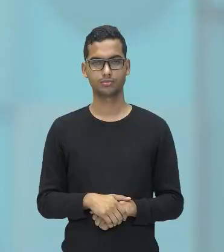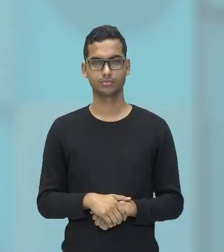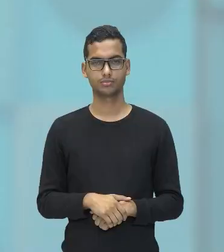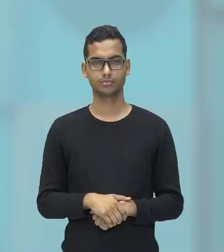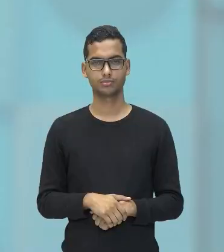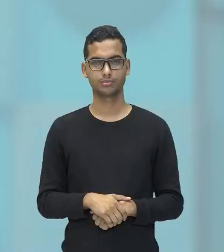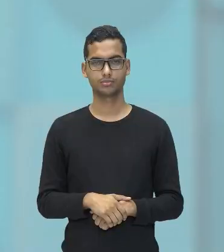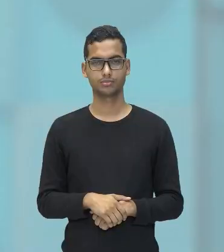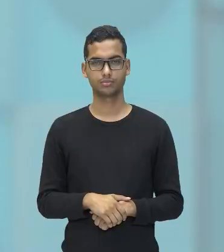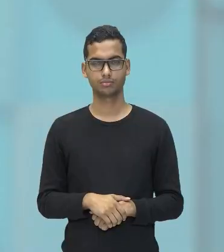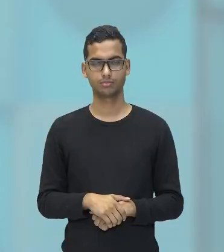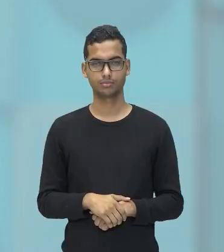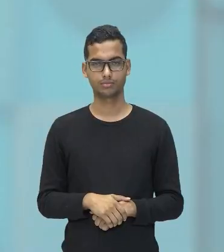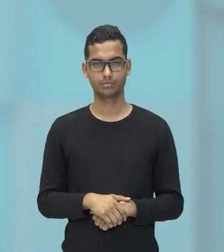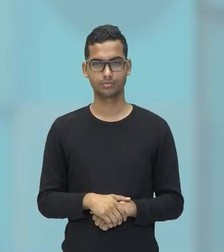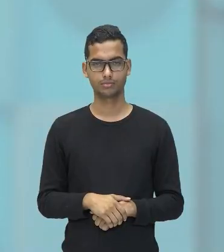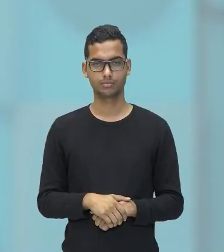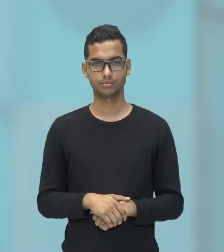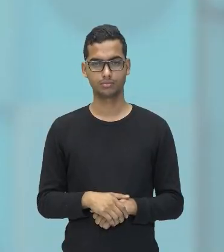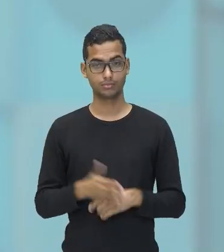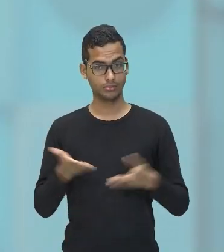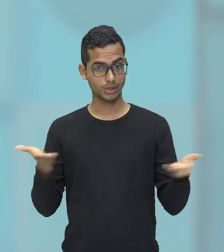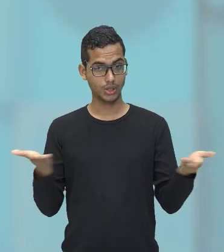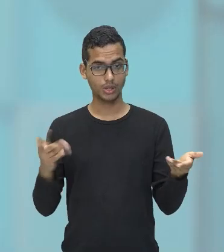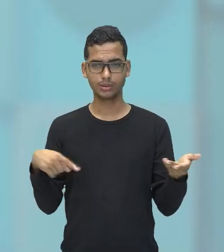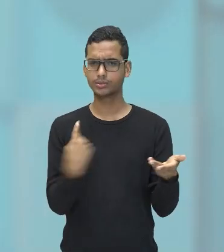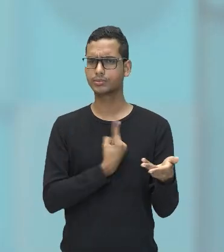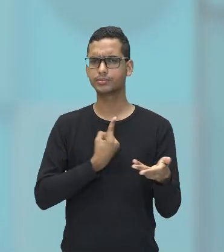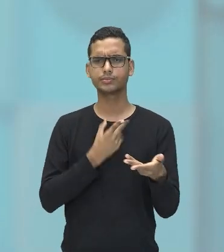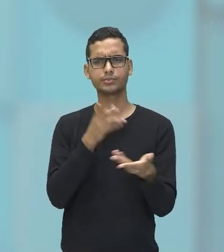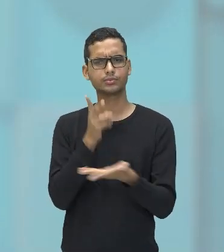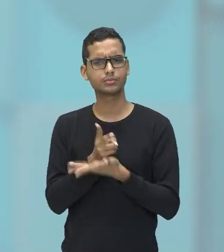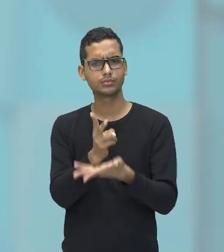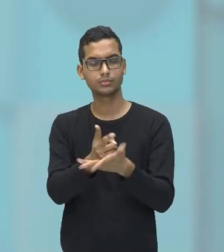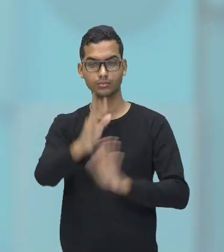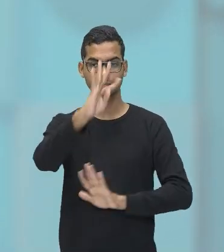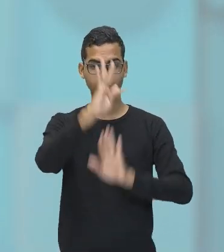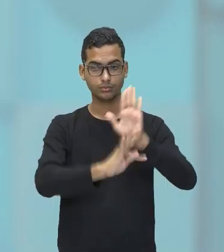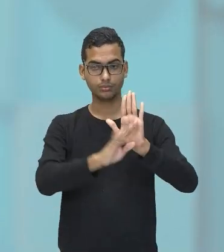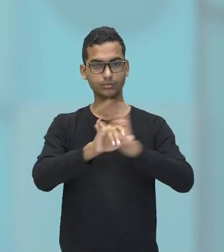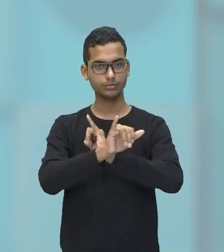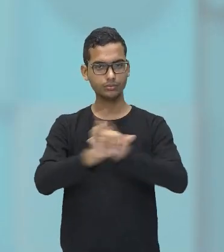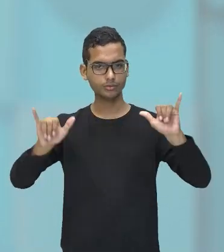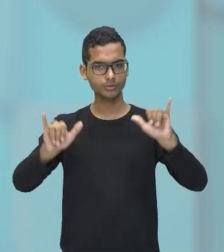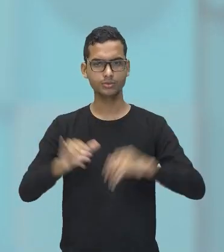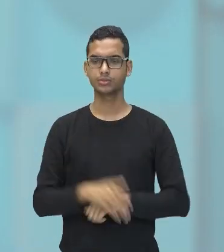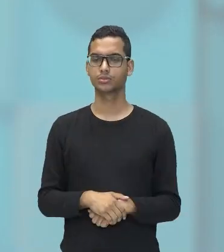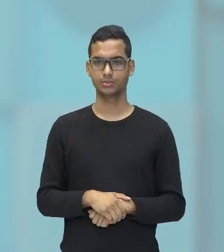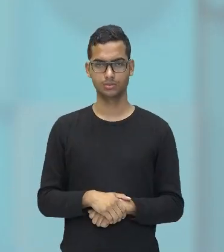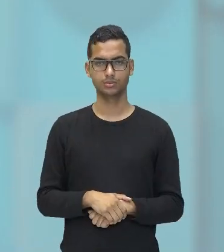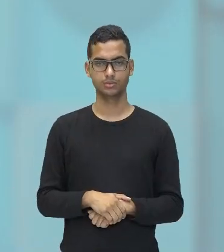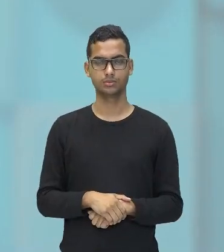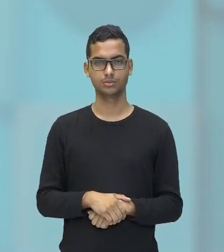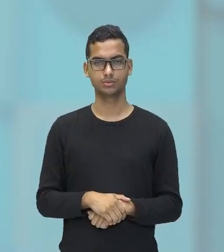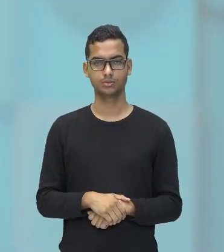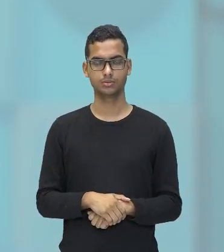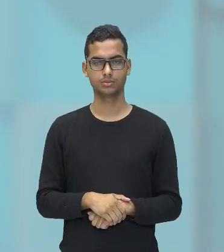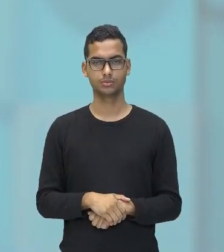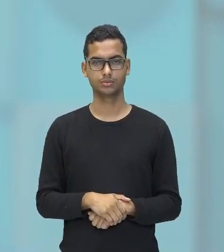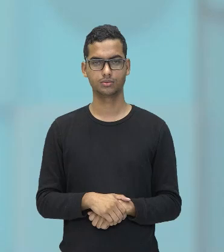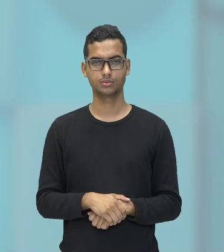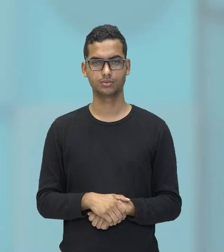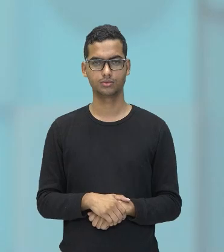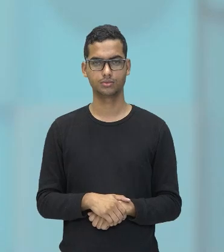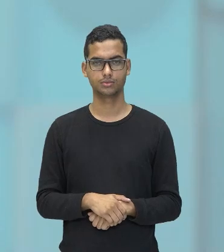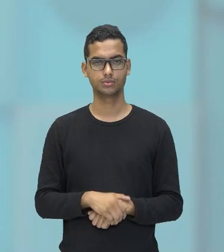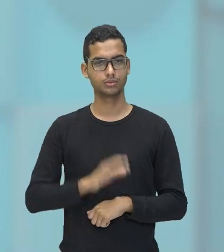Para esta aula, nós vamos seguir trabalhando com o texto publicitário, ok? Nós já trabalhamos